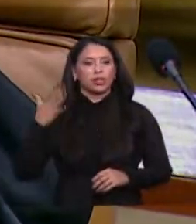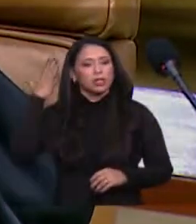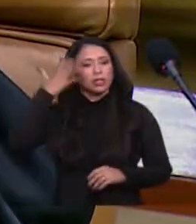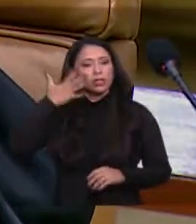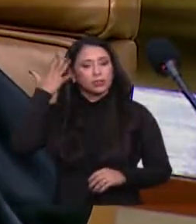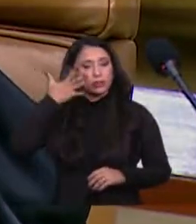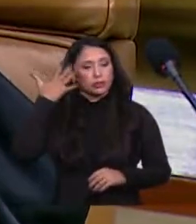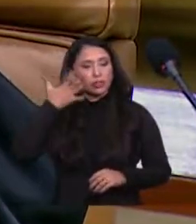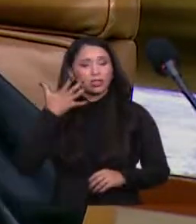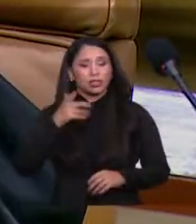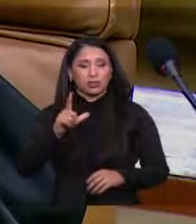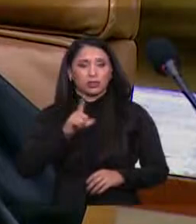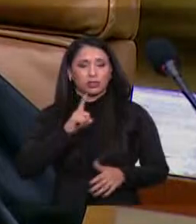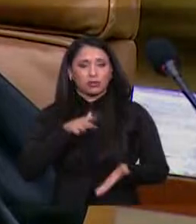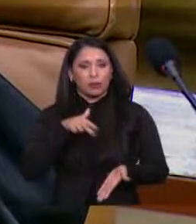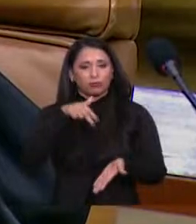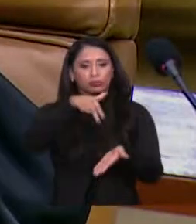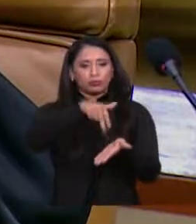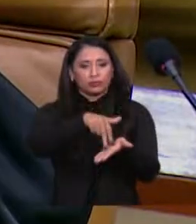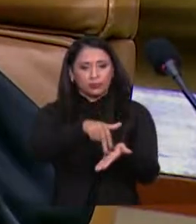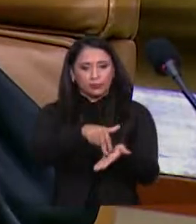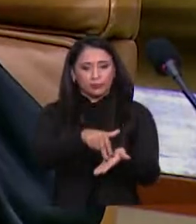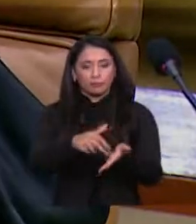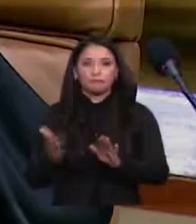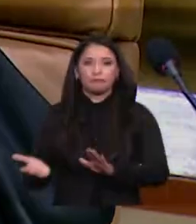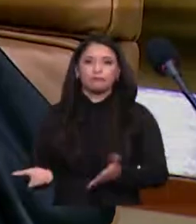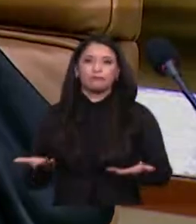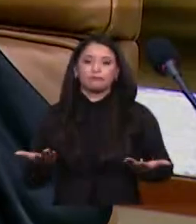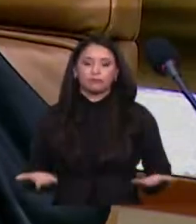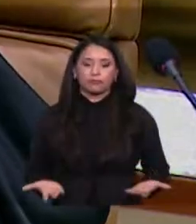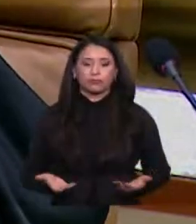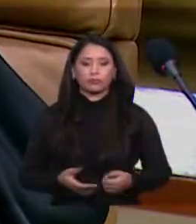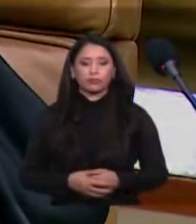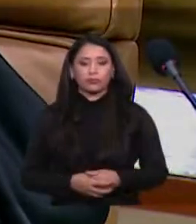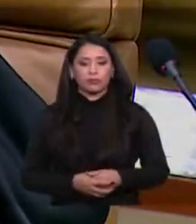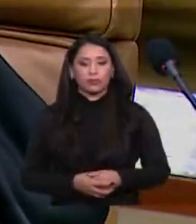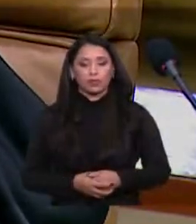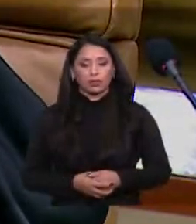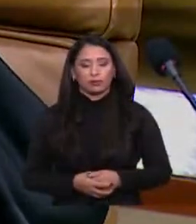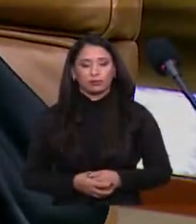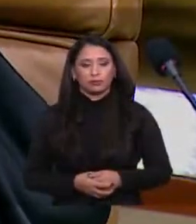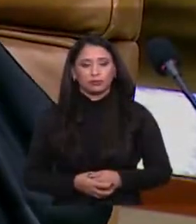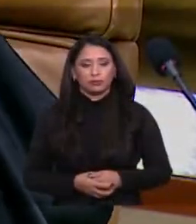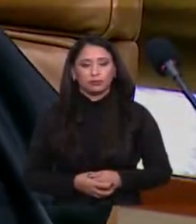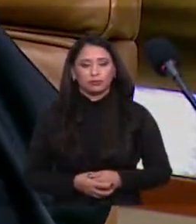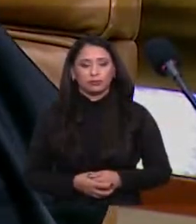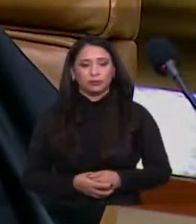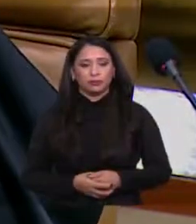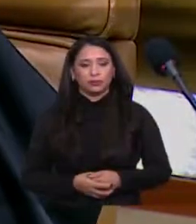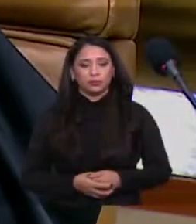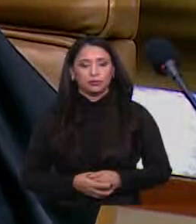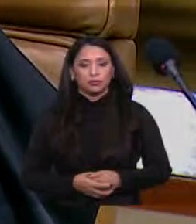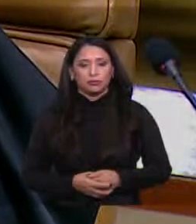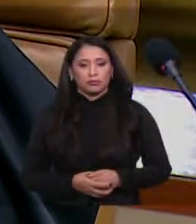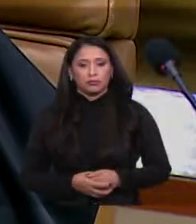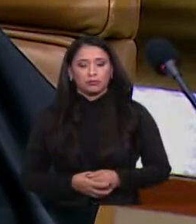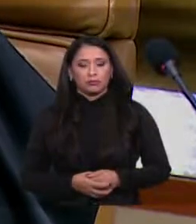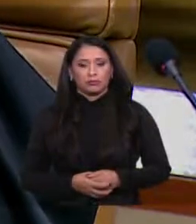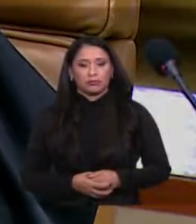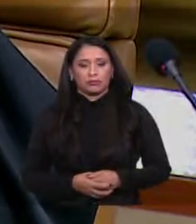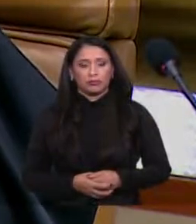A portar senhora presidente nesse interim veio